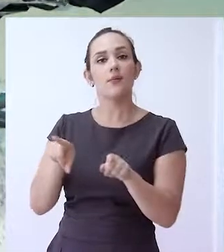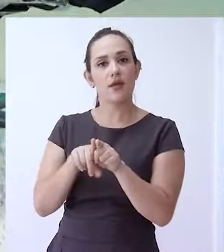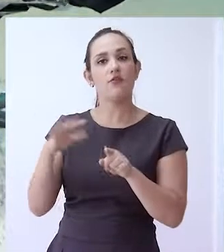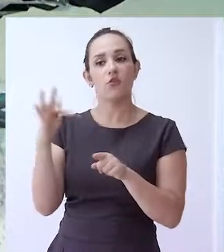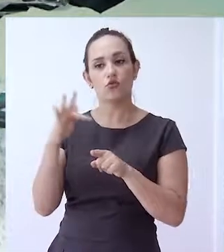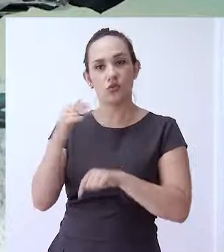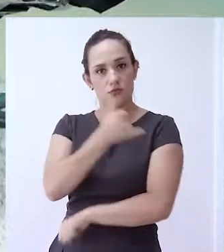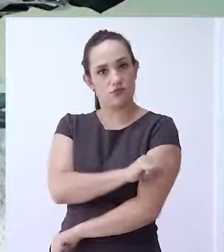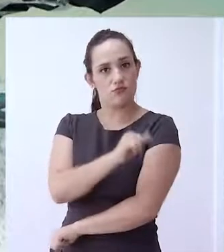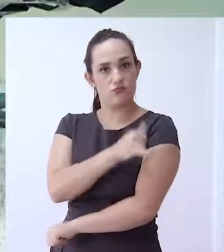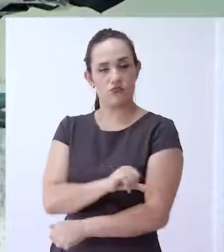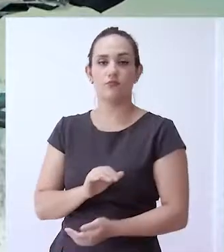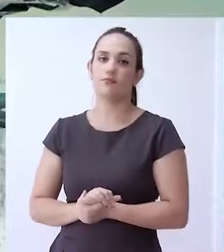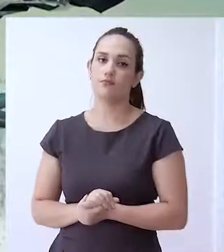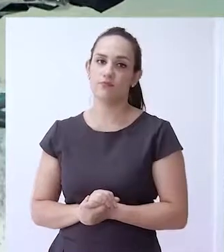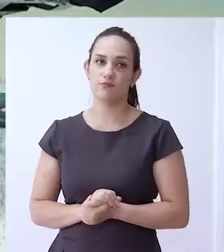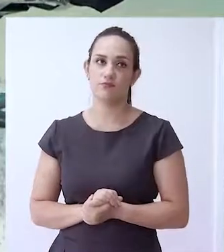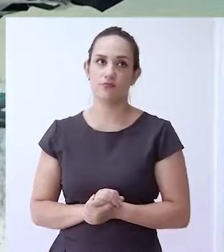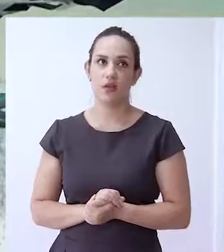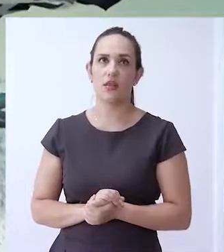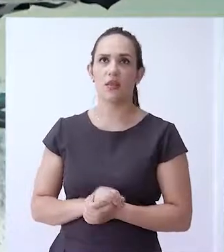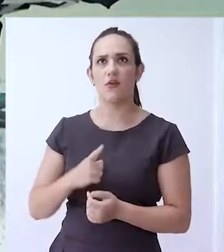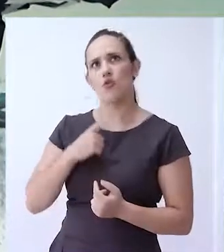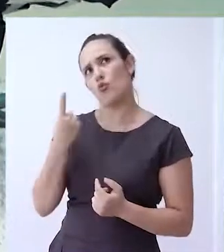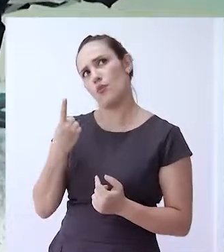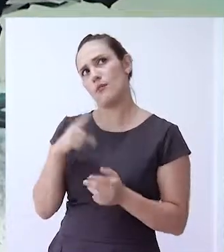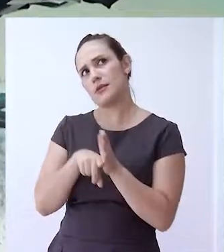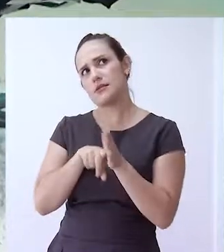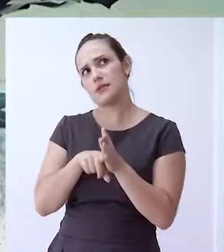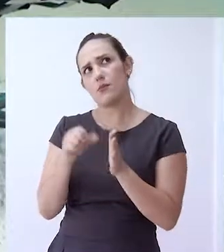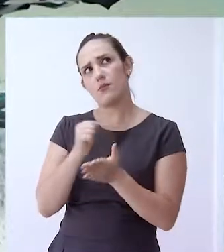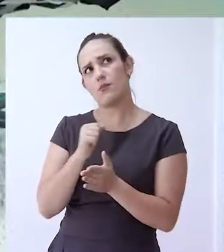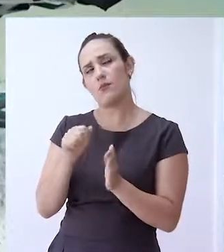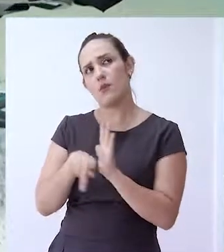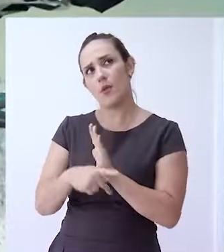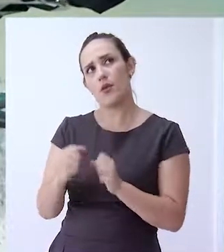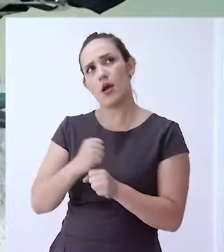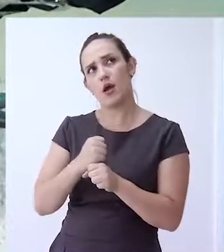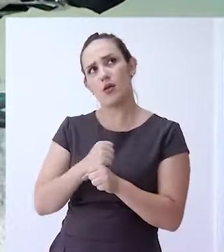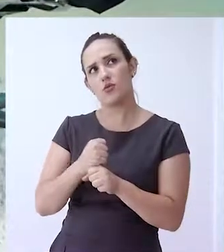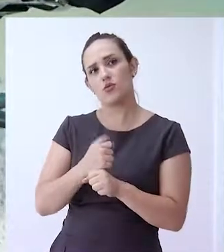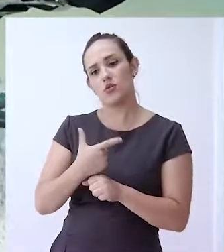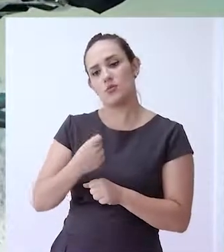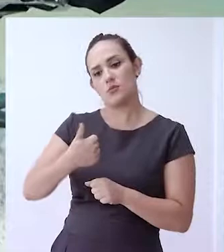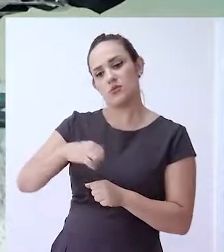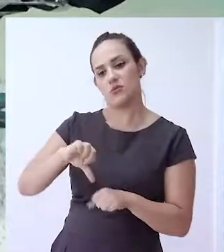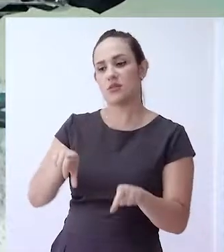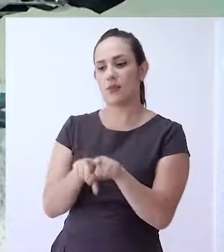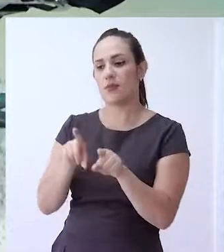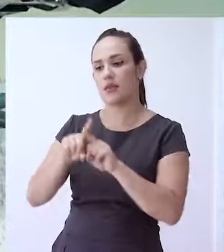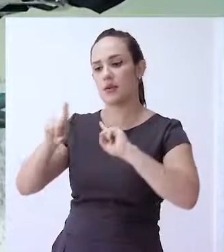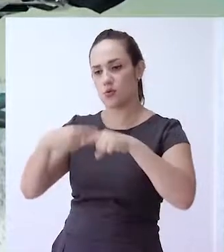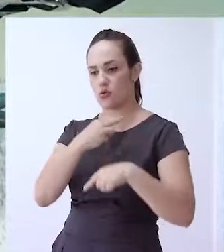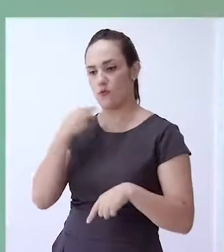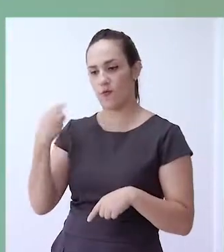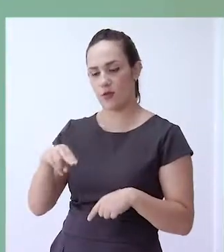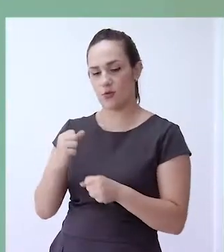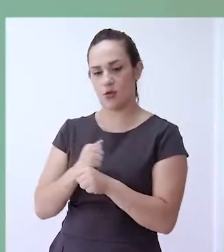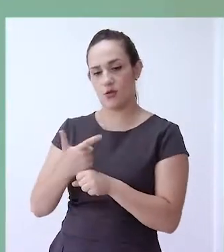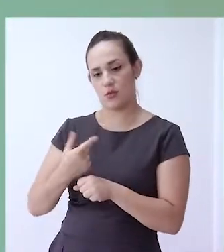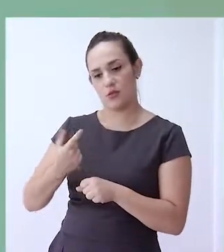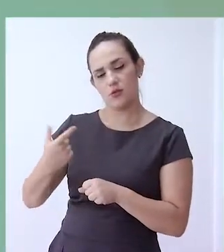da Universidade Federal do Rio de Janeiro. Uma é datada de agosto de 2019 e a outra foi divulgada em novembro de